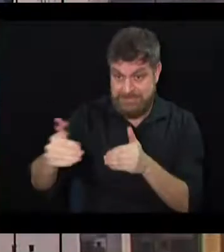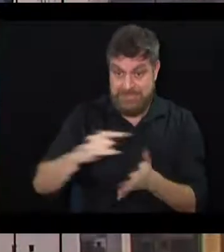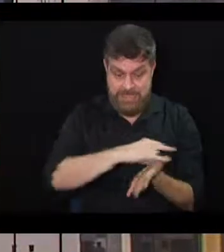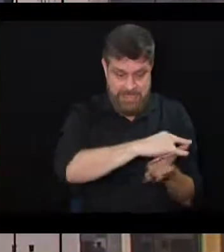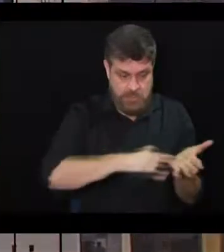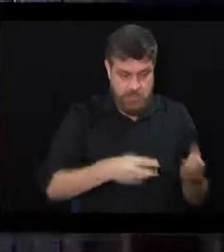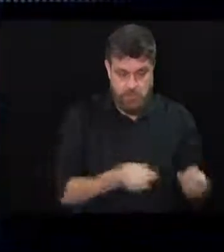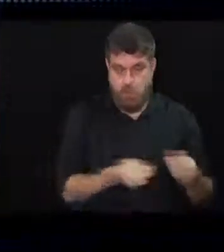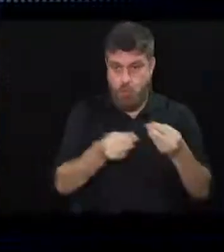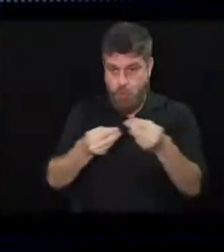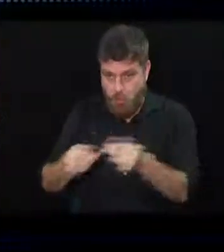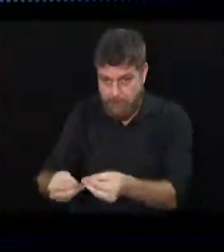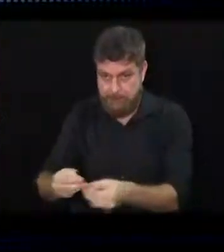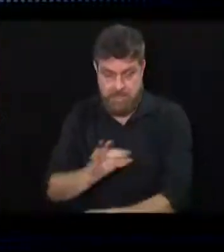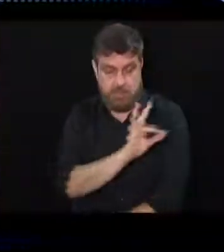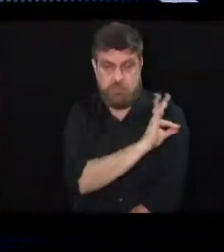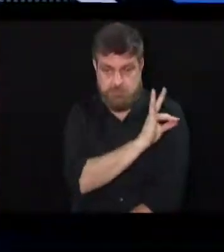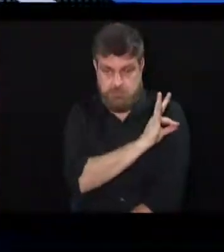Campinas.